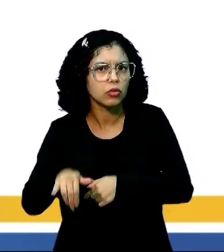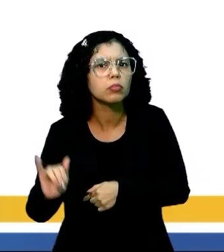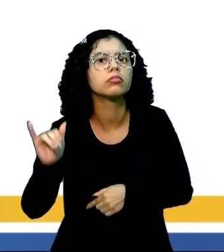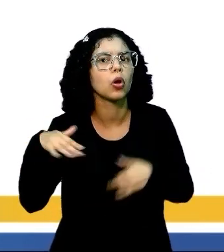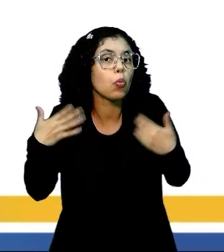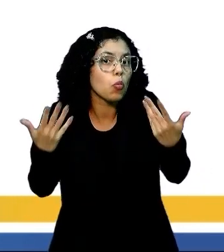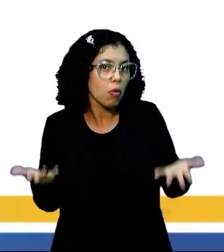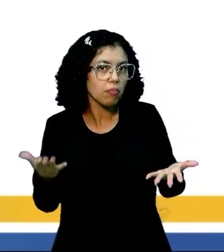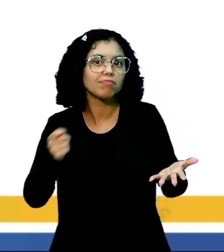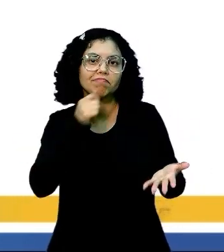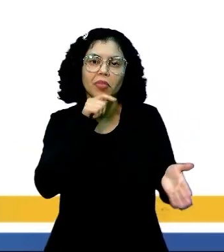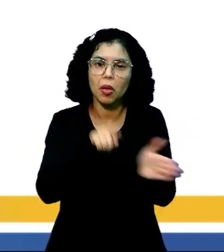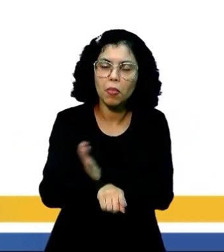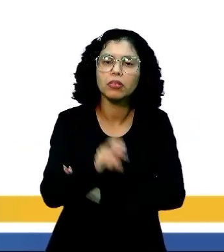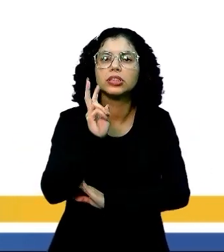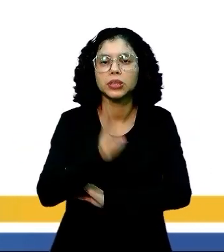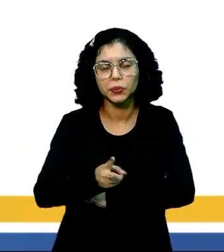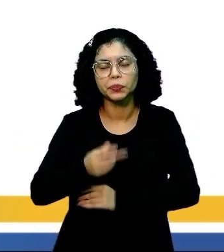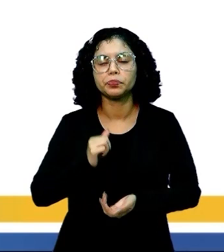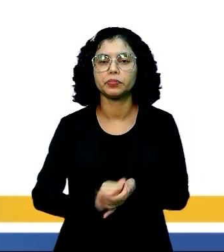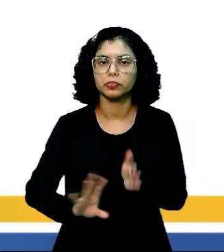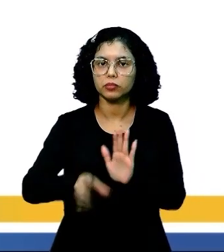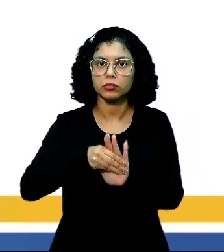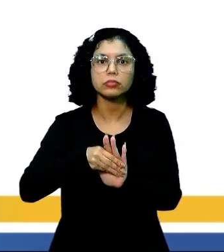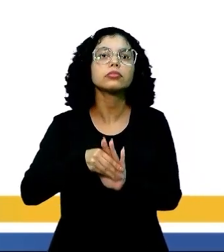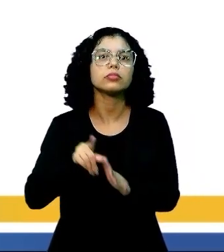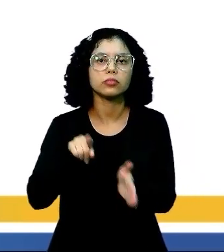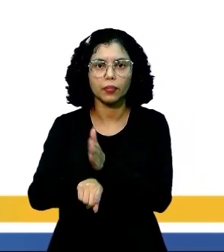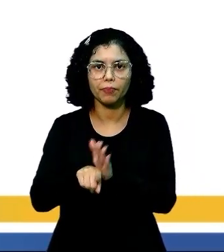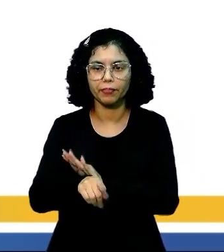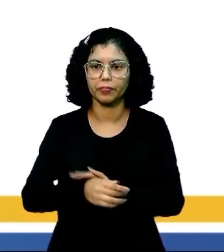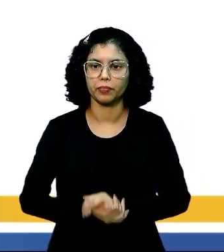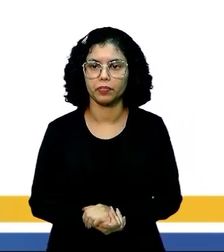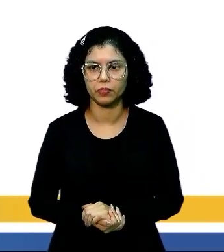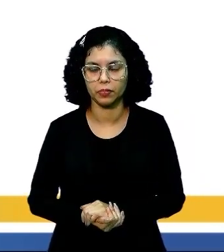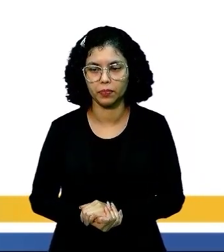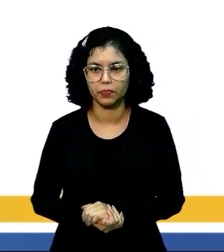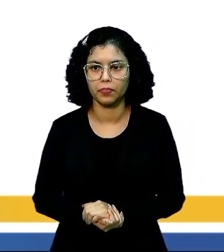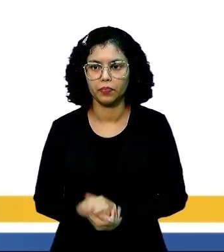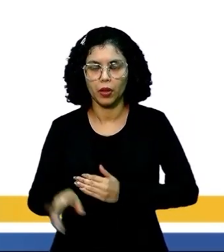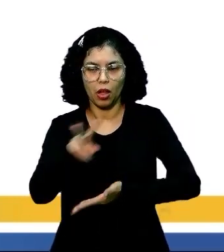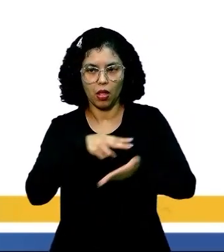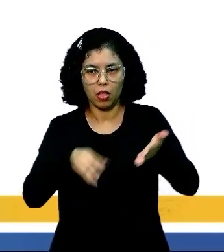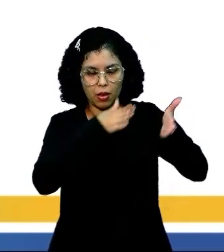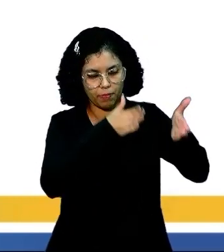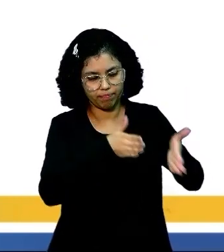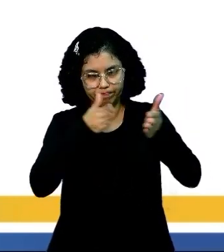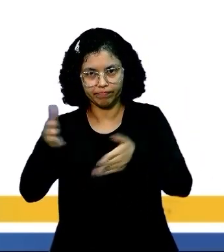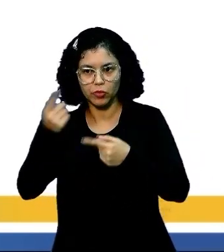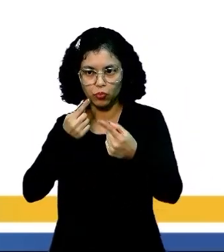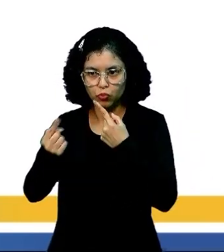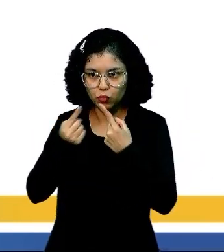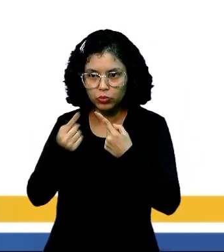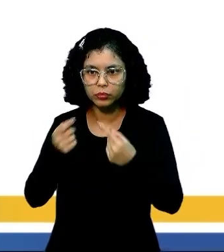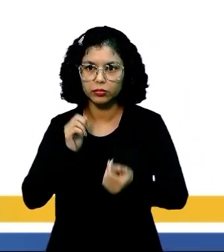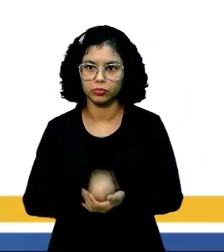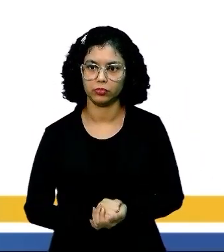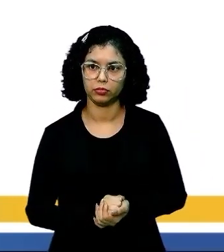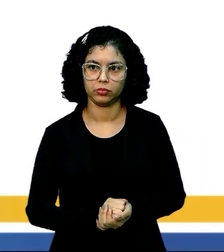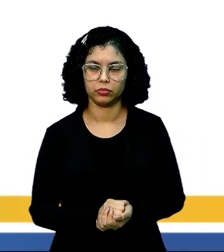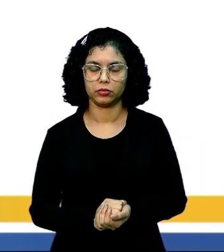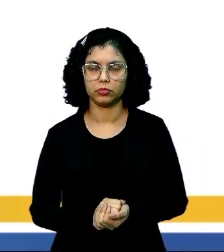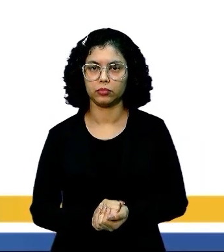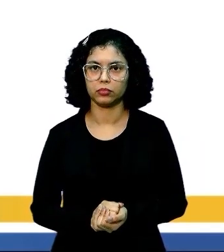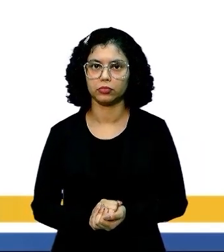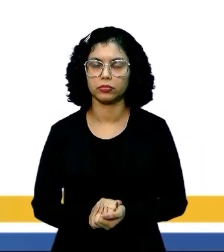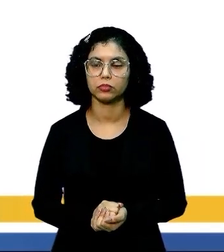né? Essa pergunta que eu já extraí dentro do enunciado. Ler por partes e dialogar, né?